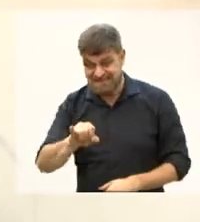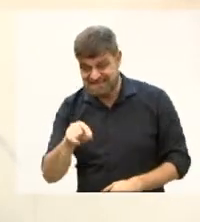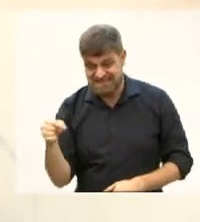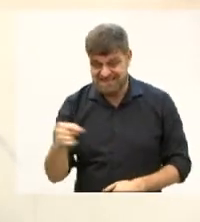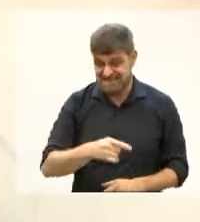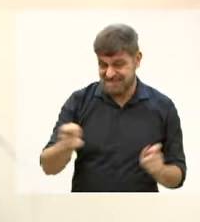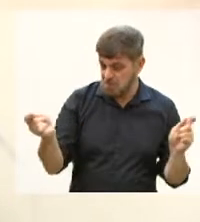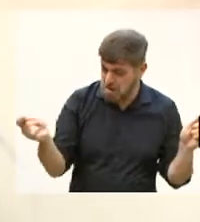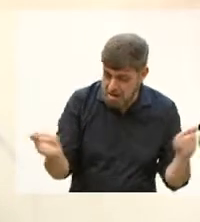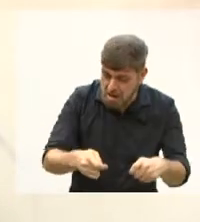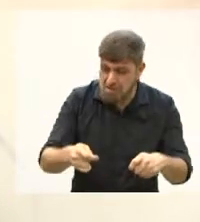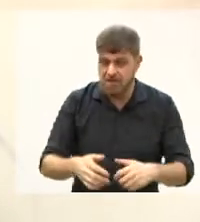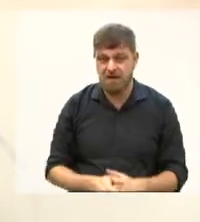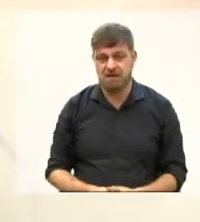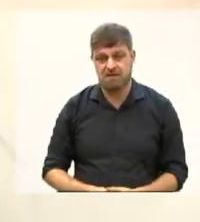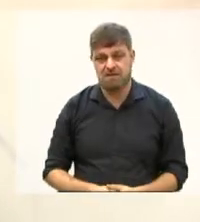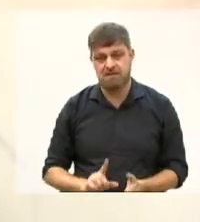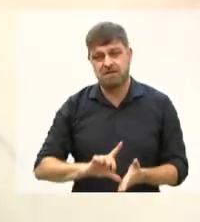ter a competência,